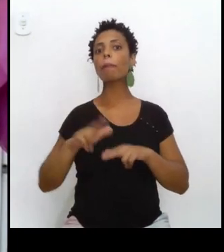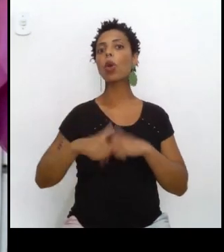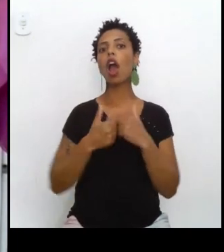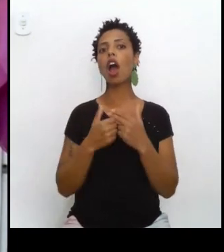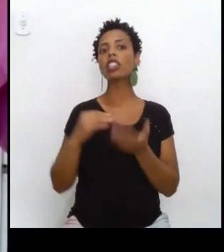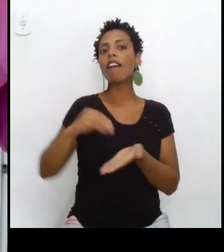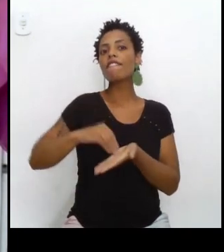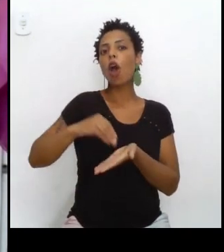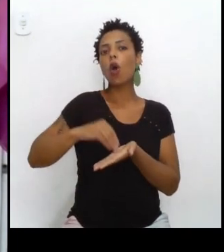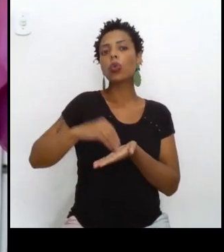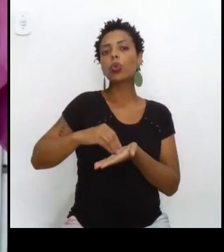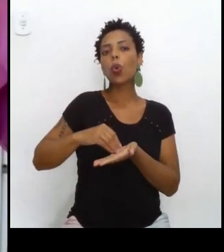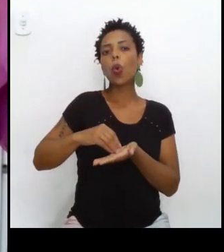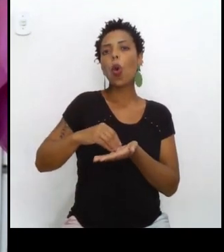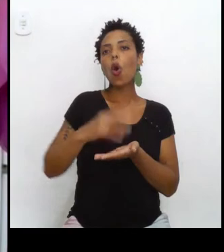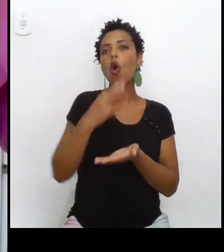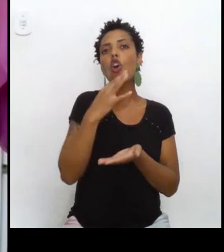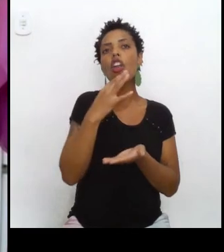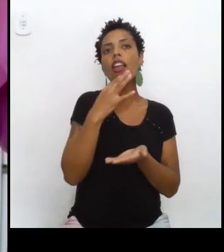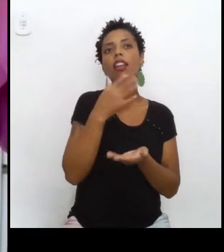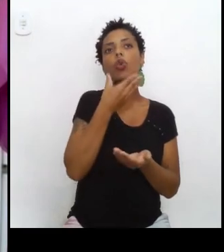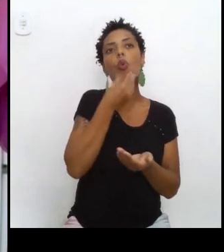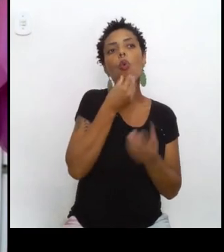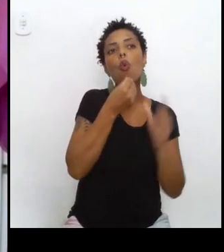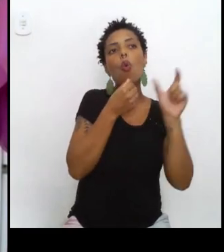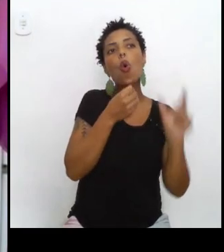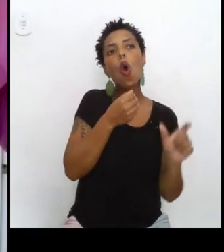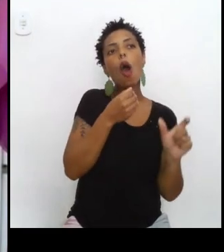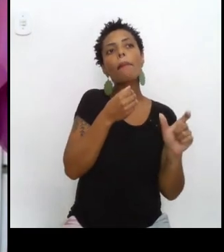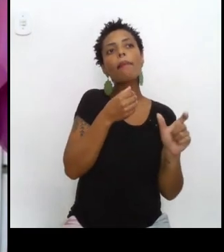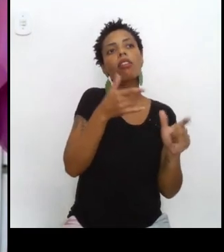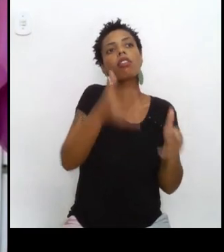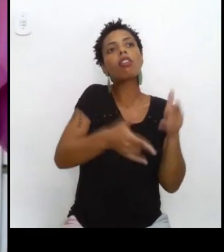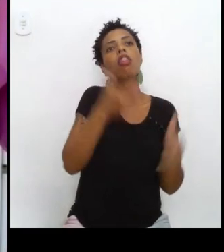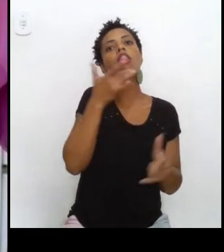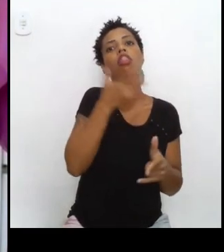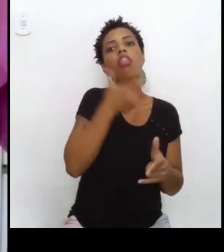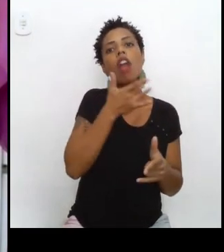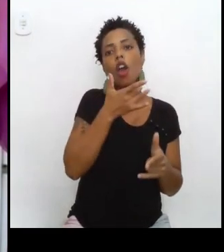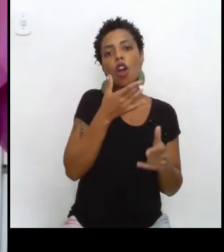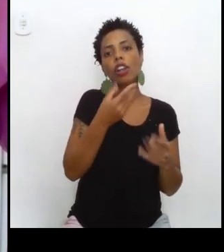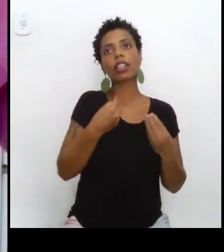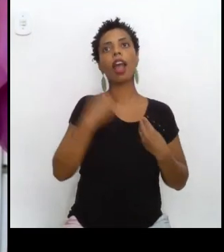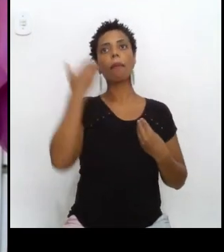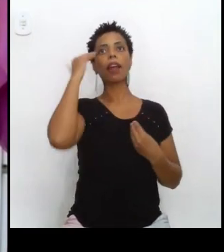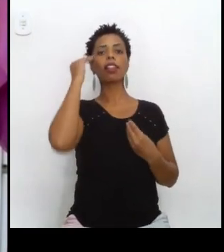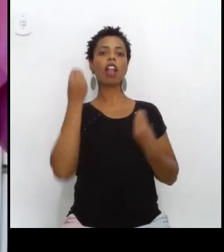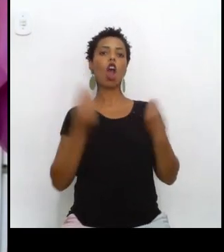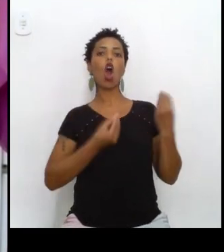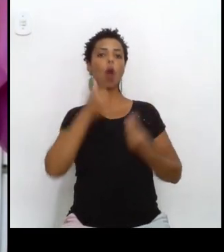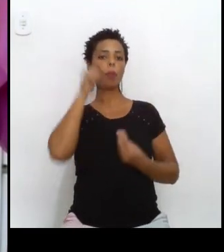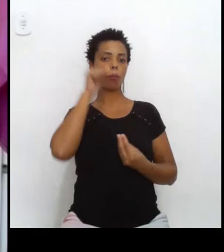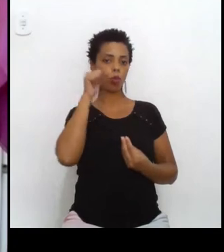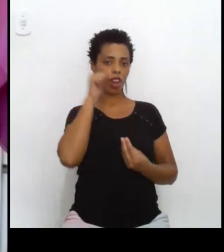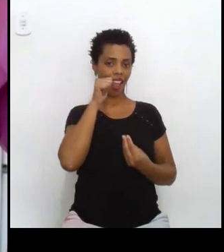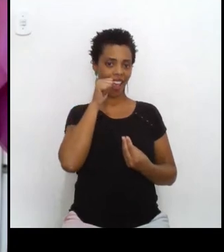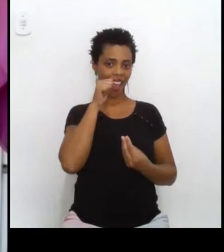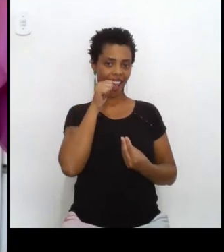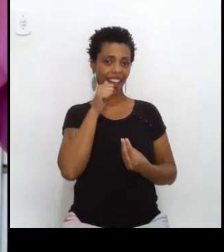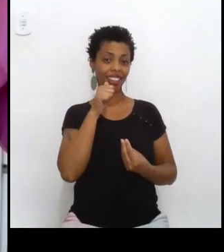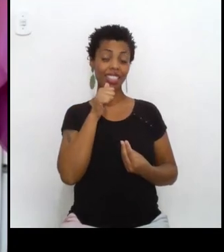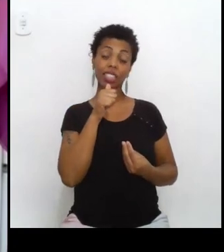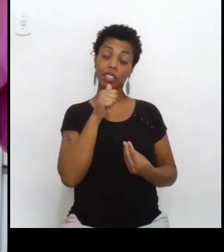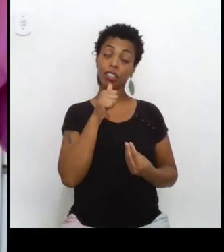da gente não ter conhecido um homem que tivesse nos entendemos encontra mulher isso colocando nas palavras mais